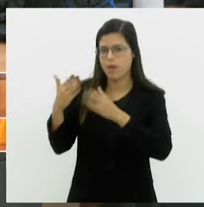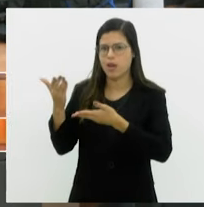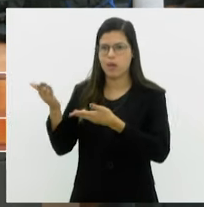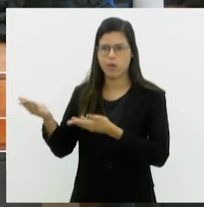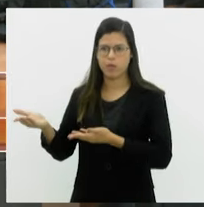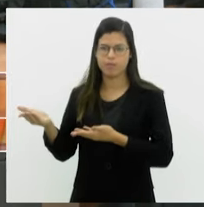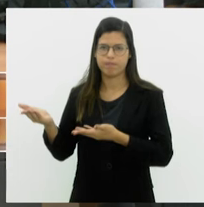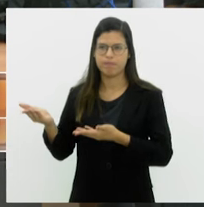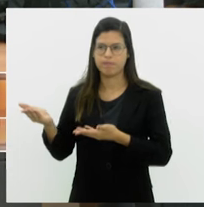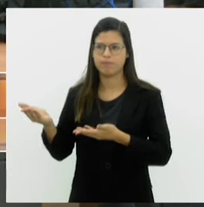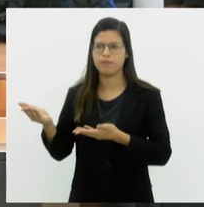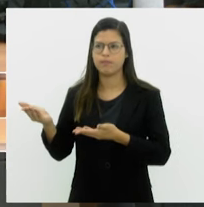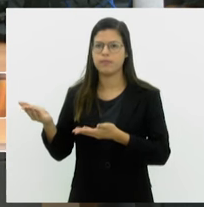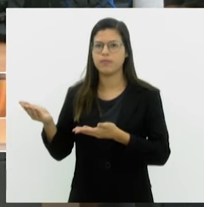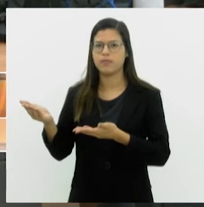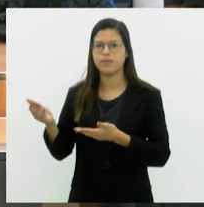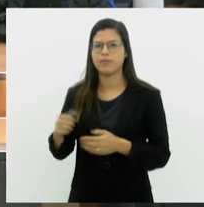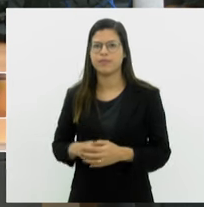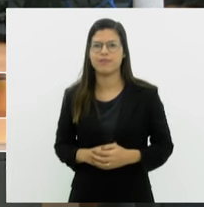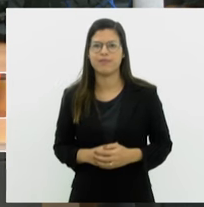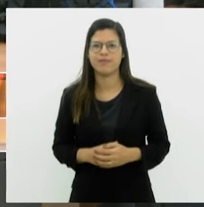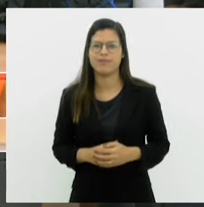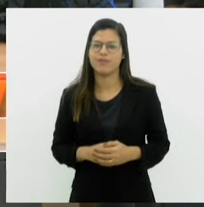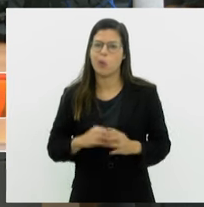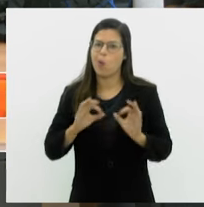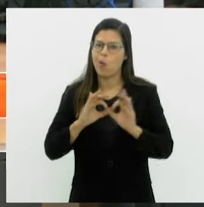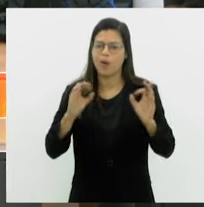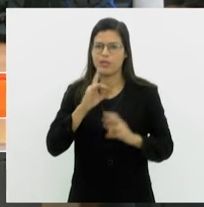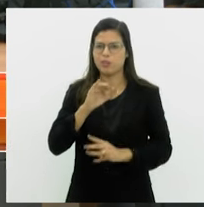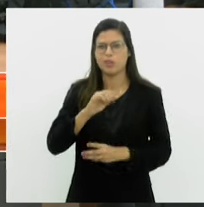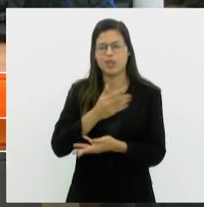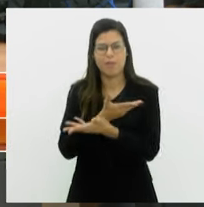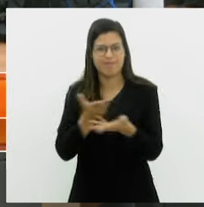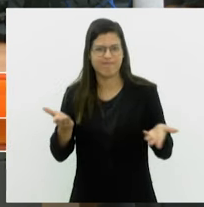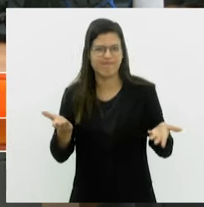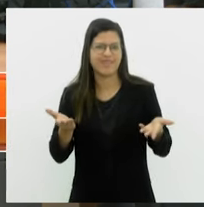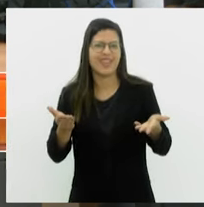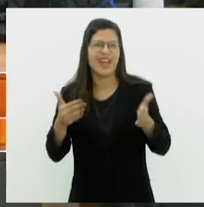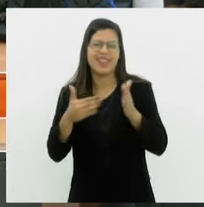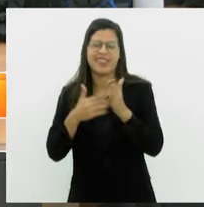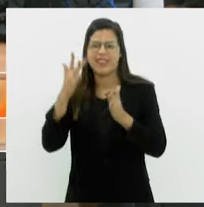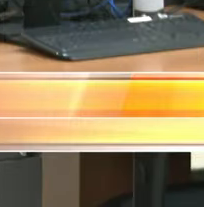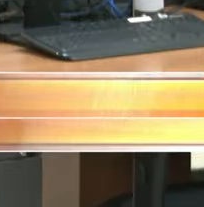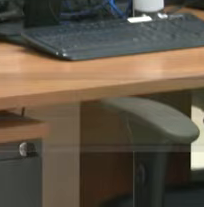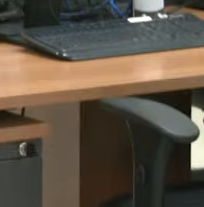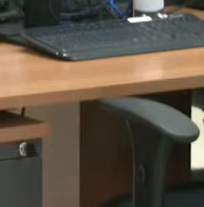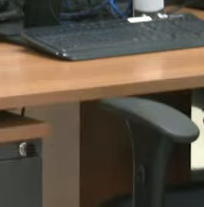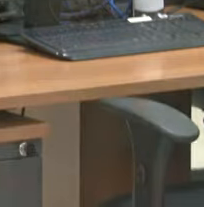tvalerj@alerj.rj.gov.br. Um ótimo dia para você e até amanhã!